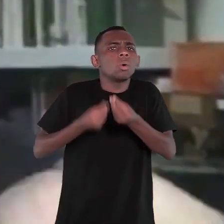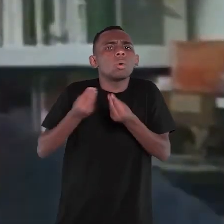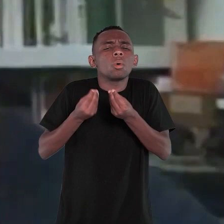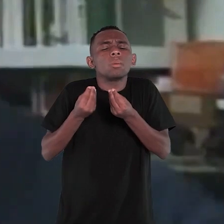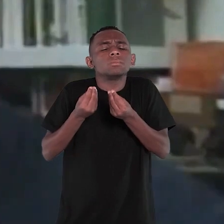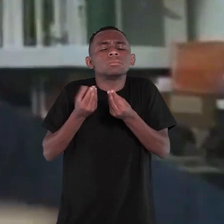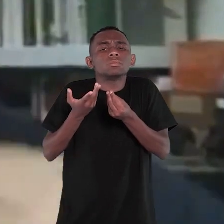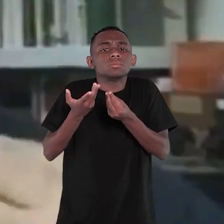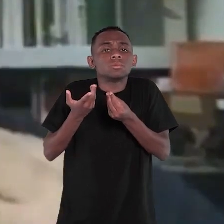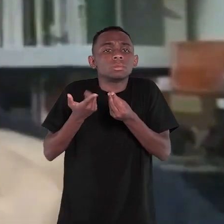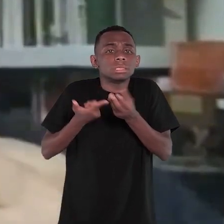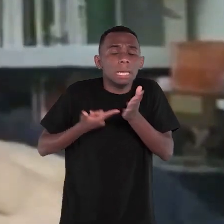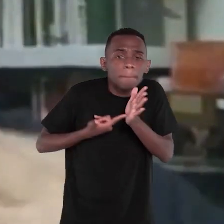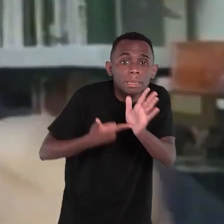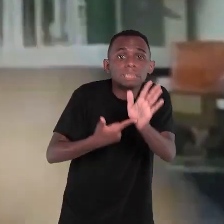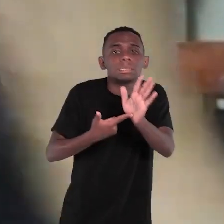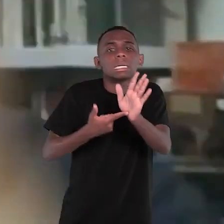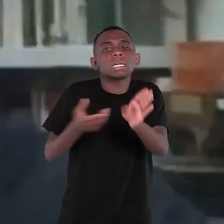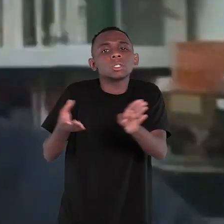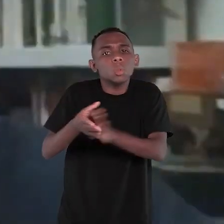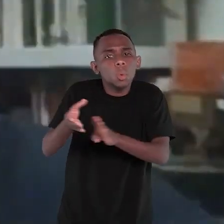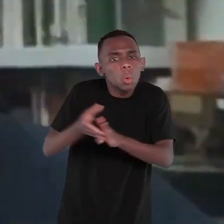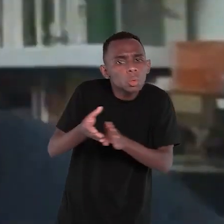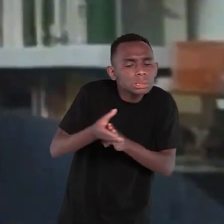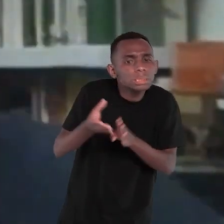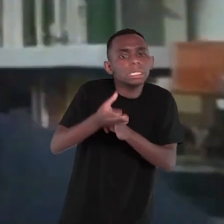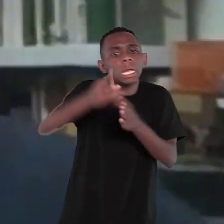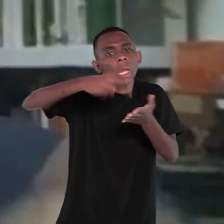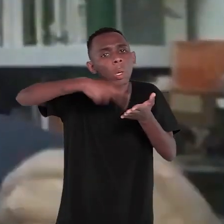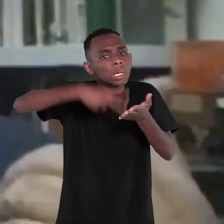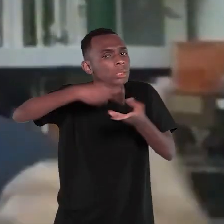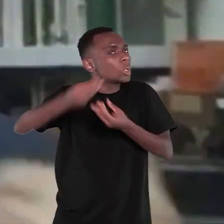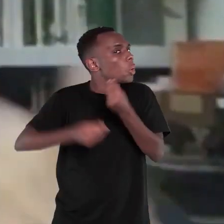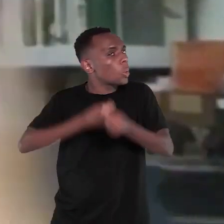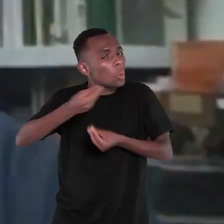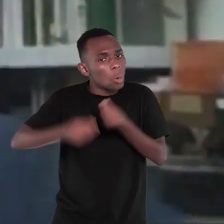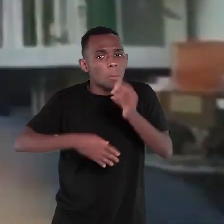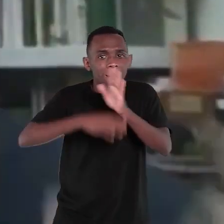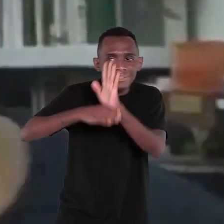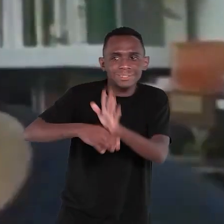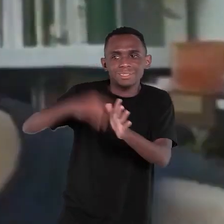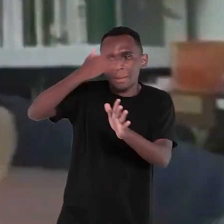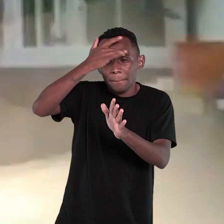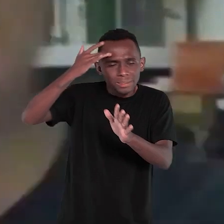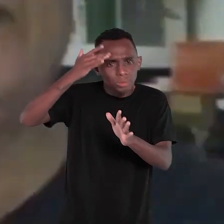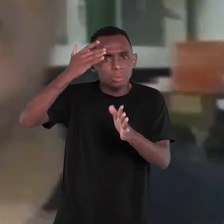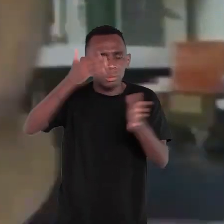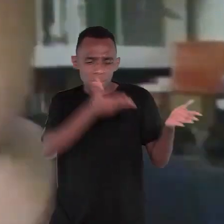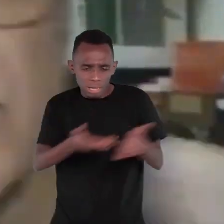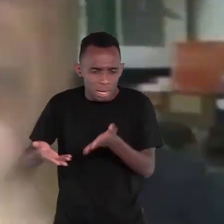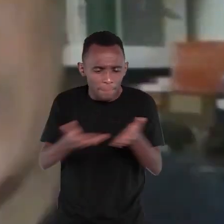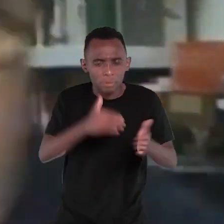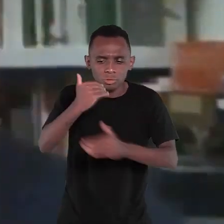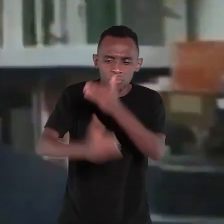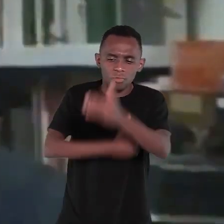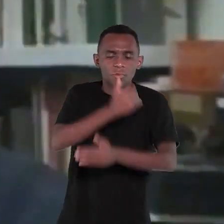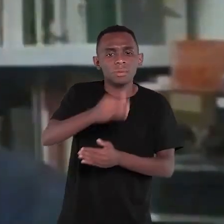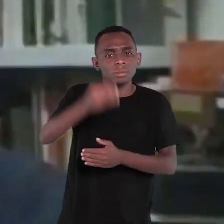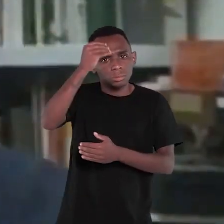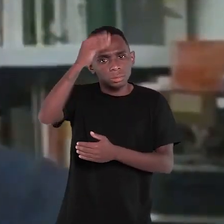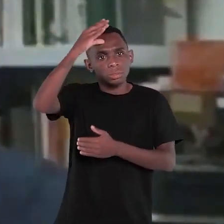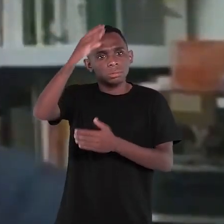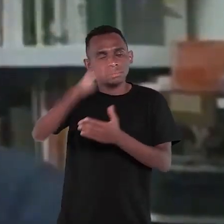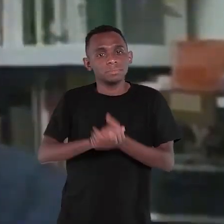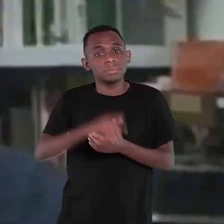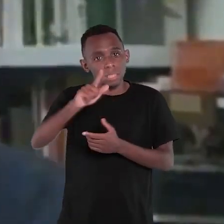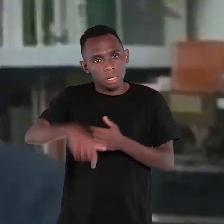cura esse material? Como é que você sugere leitura? Como é que você ajuda a pessoa a construir trilhas de conhecimento,